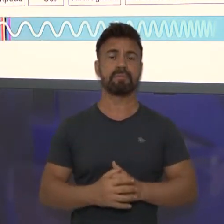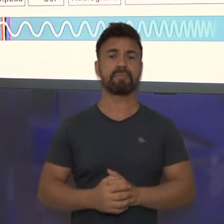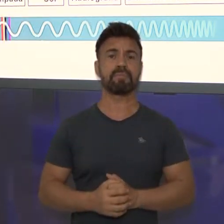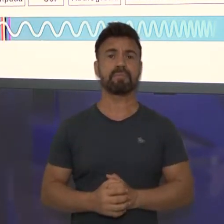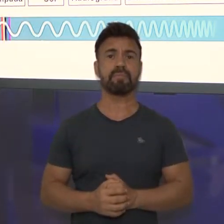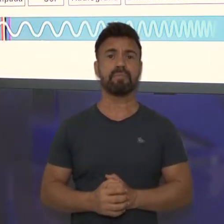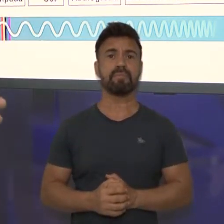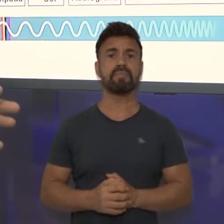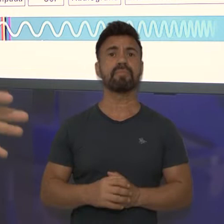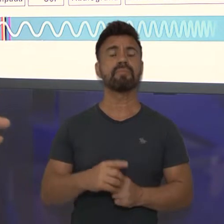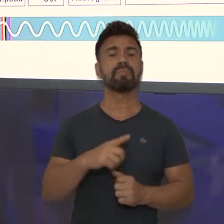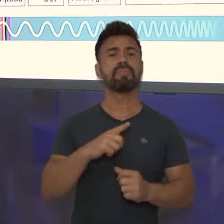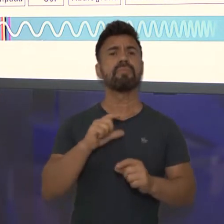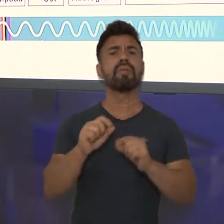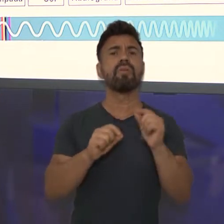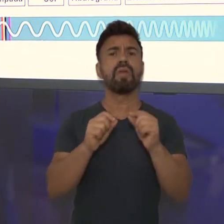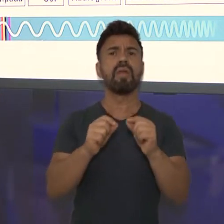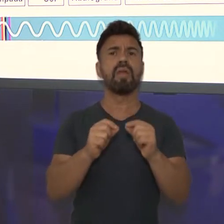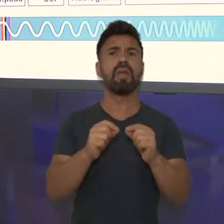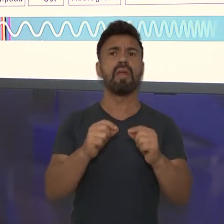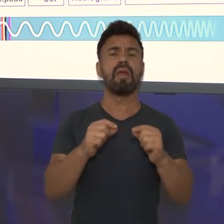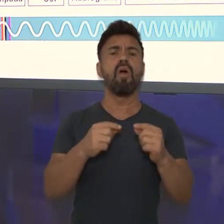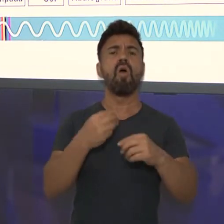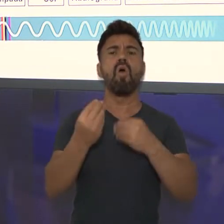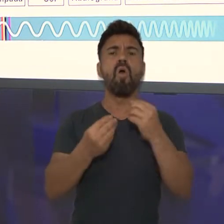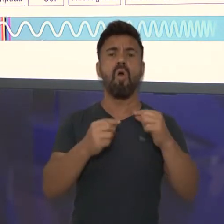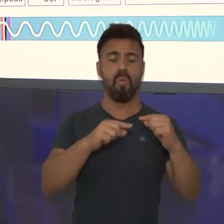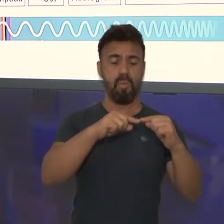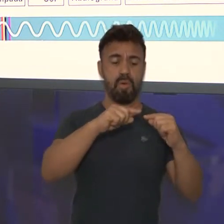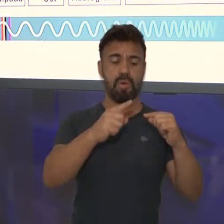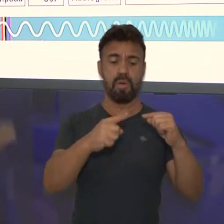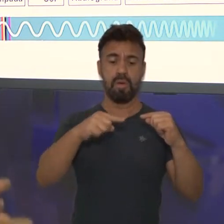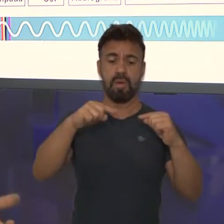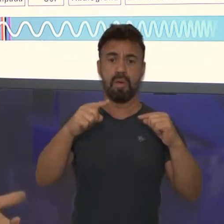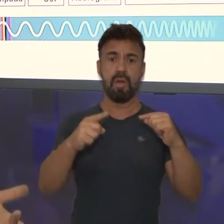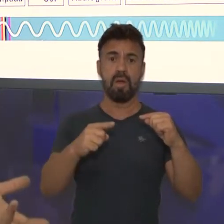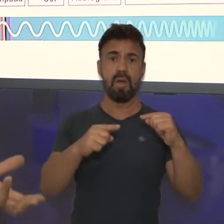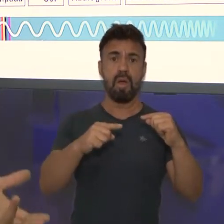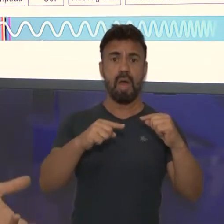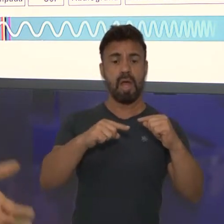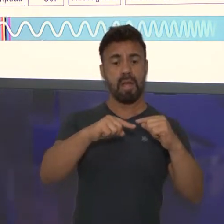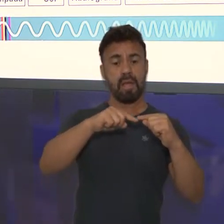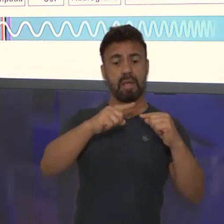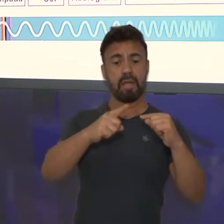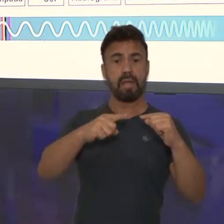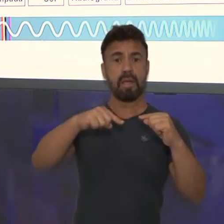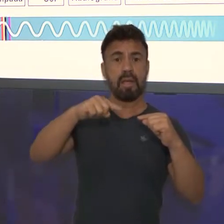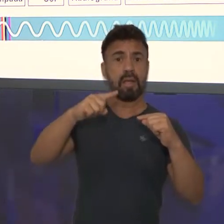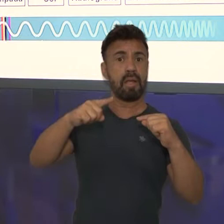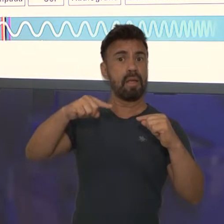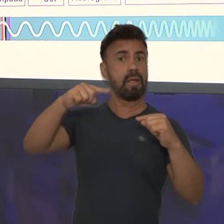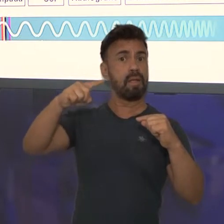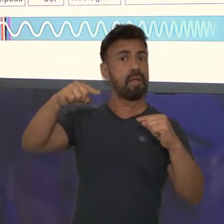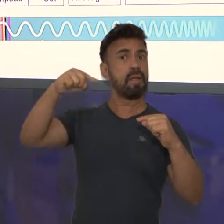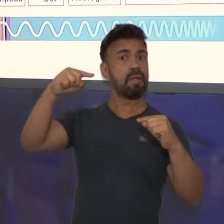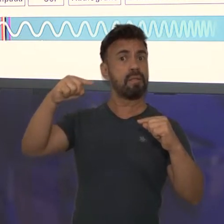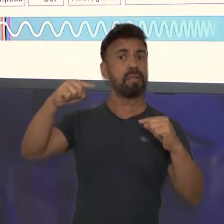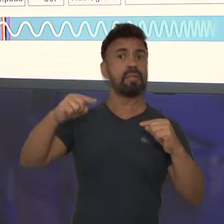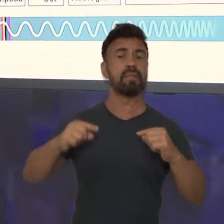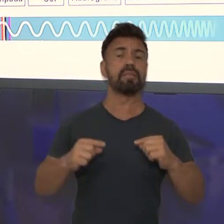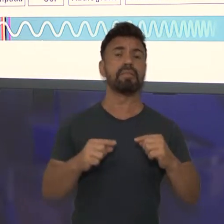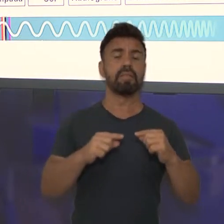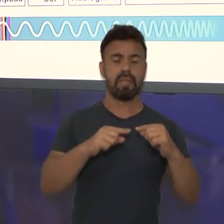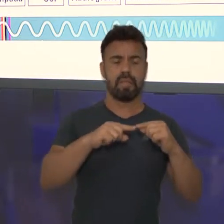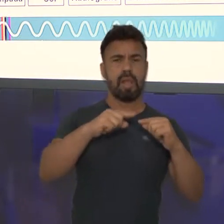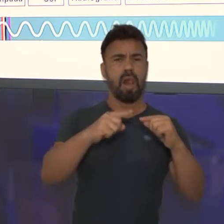eletromagnético. Ele serve para a gente colocar as ondas na sua forma crescente, né? De que maneira? As ondas de